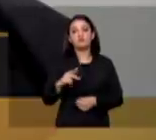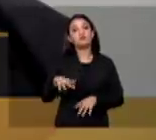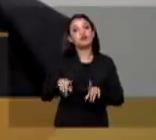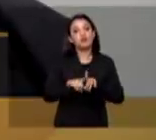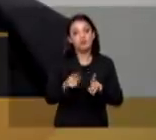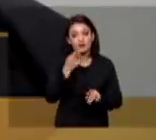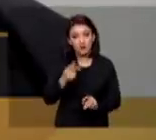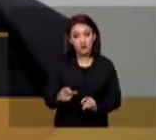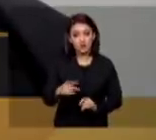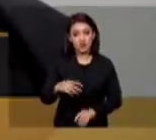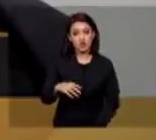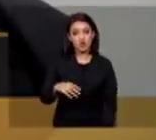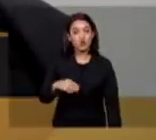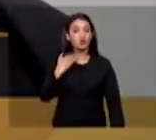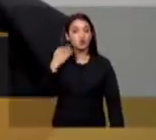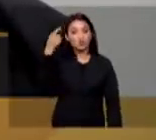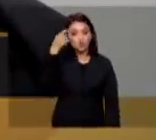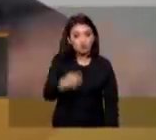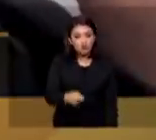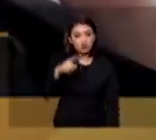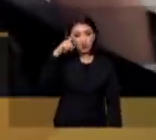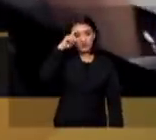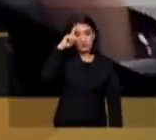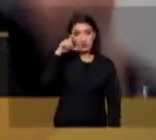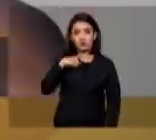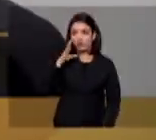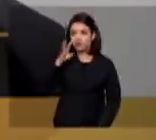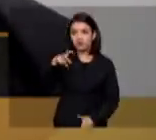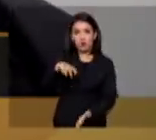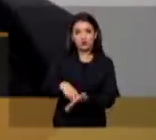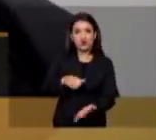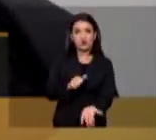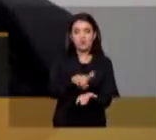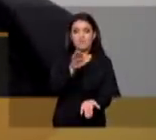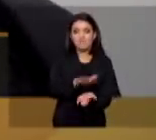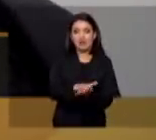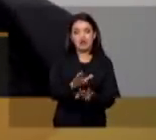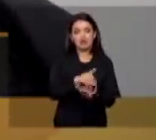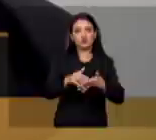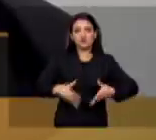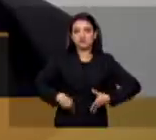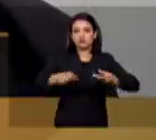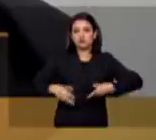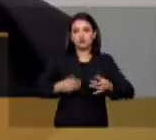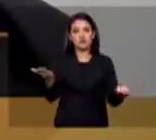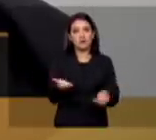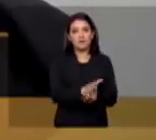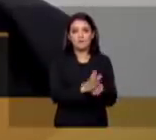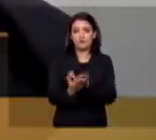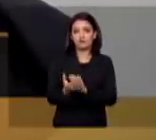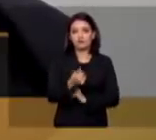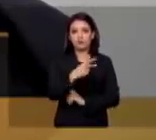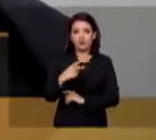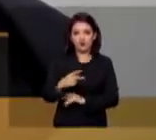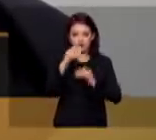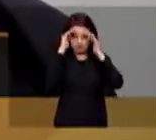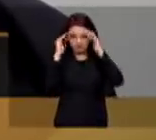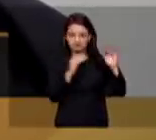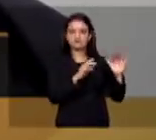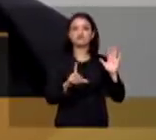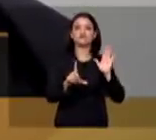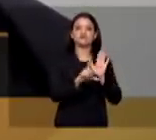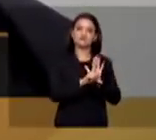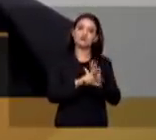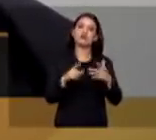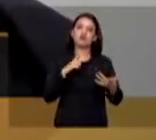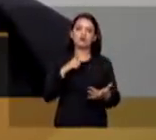juiz excepto Sérgio Fernando Moro fosse condenado ao pagamento das custas processuais da ação penal na forma da lei, no